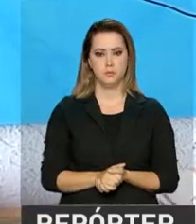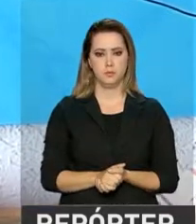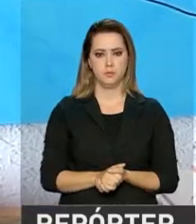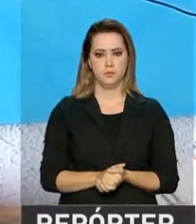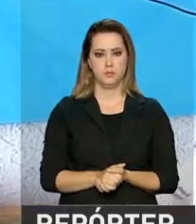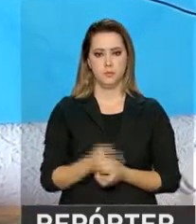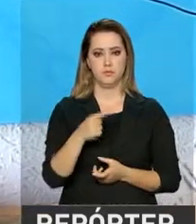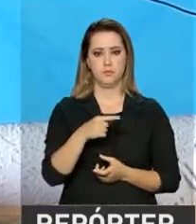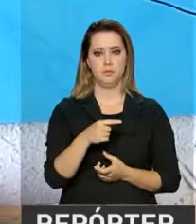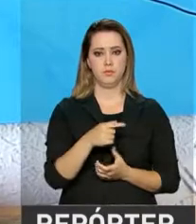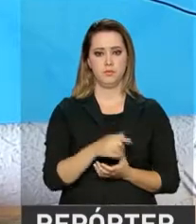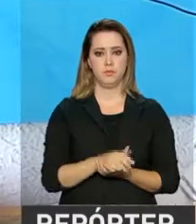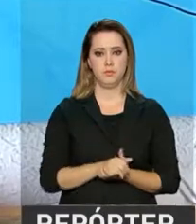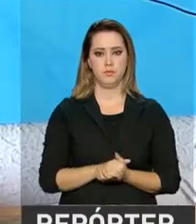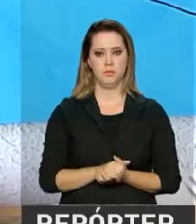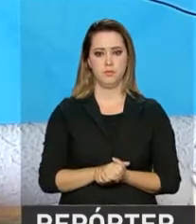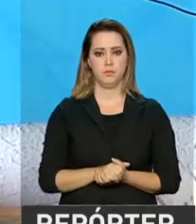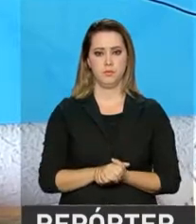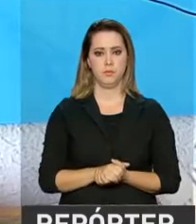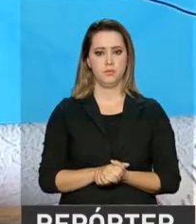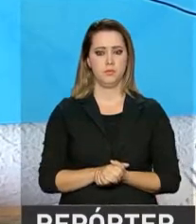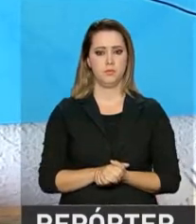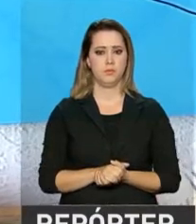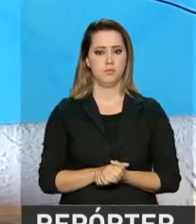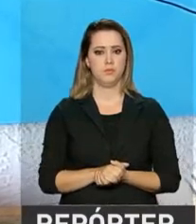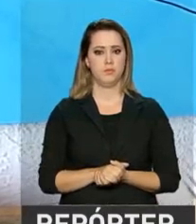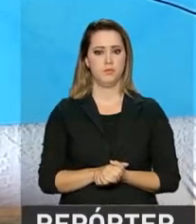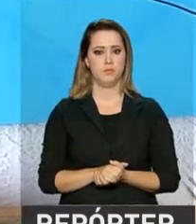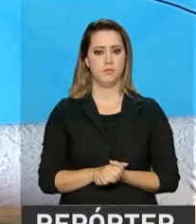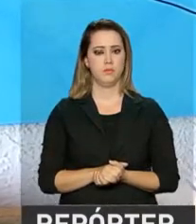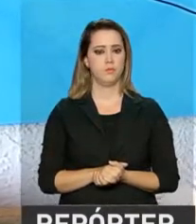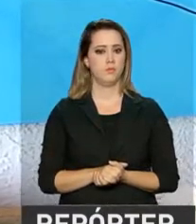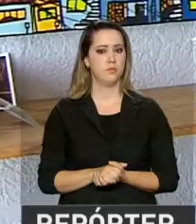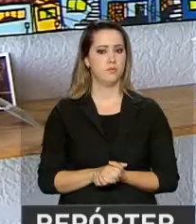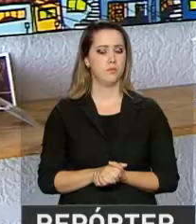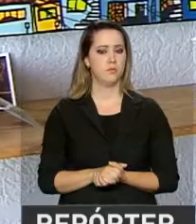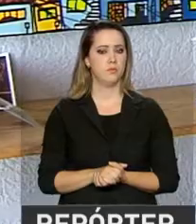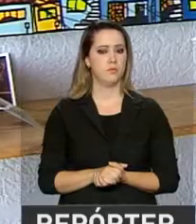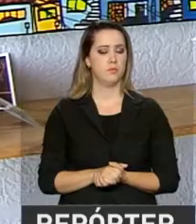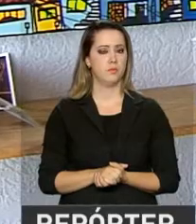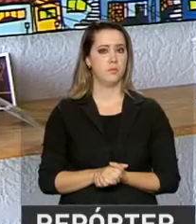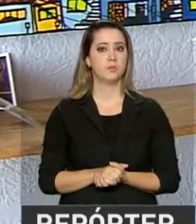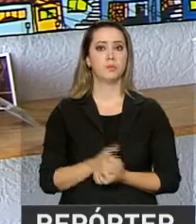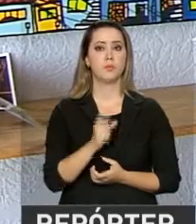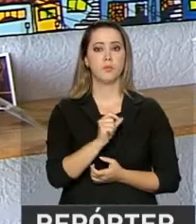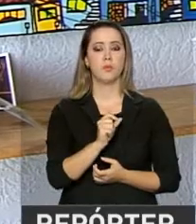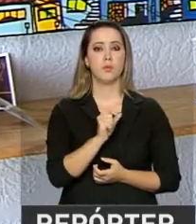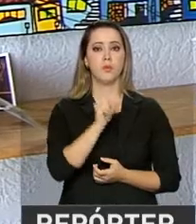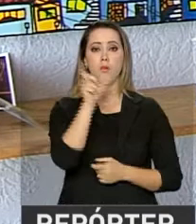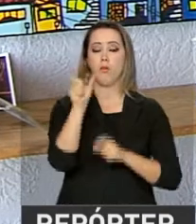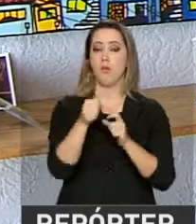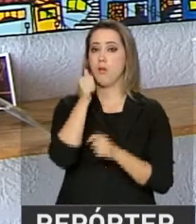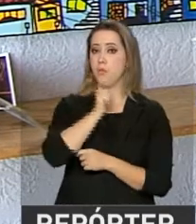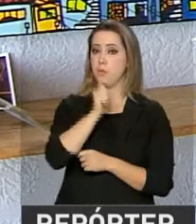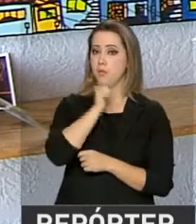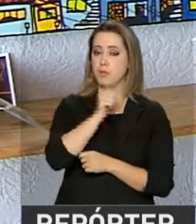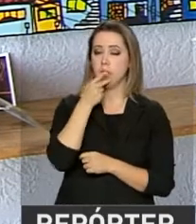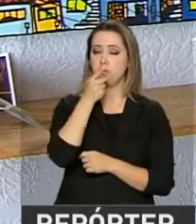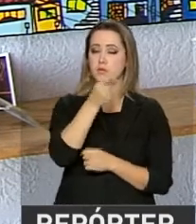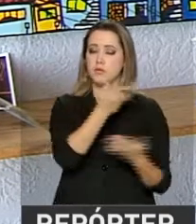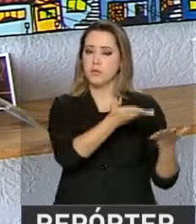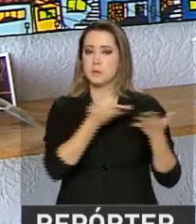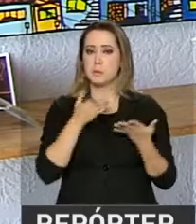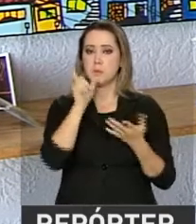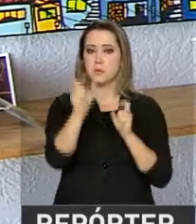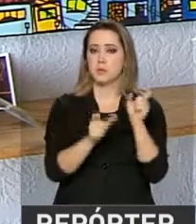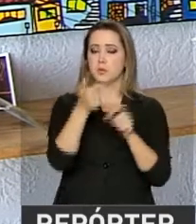como este, el hostal Vidigal, el hostel bar, captura muy bien a su público. A gerente do hostel diz que recebe estrangeiros o ano